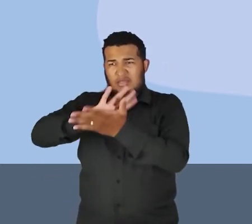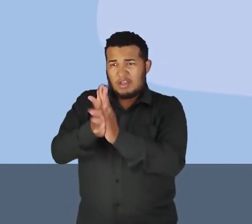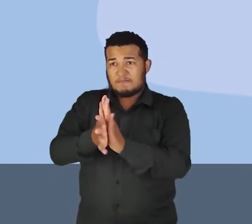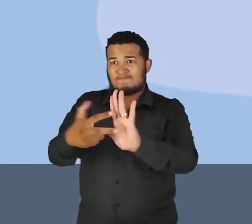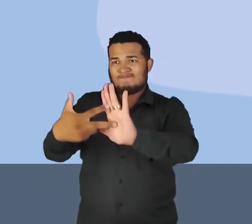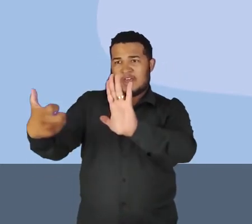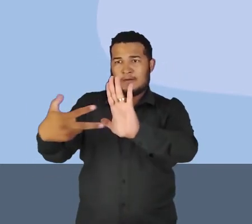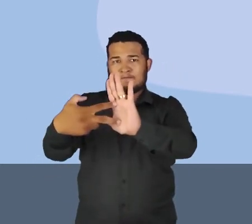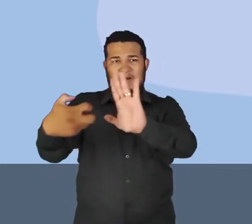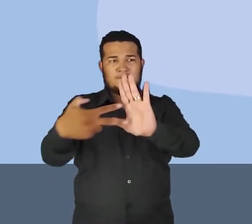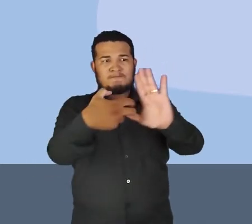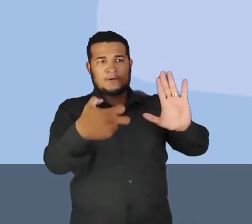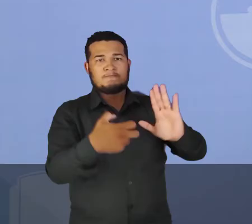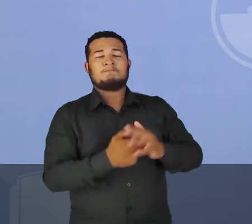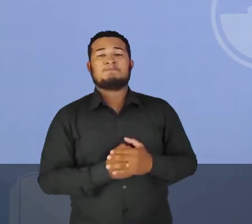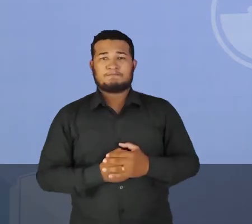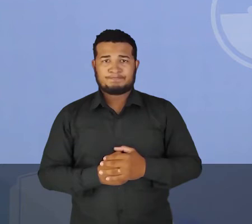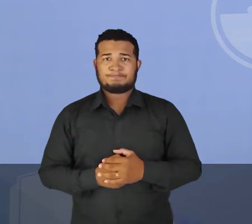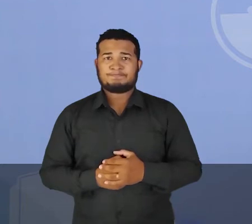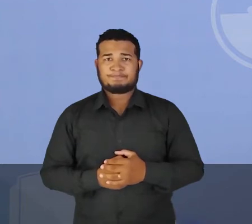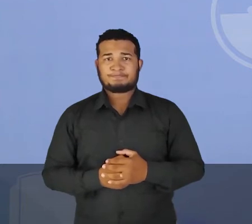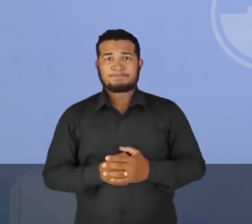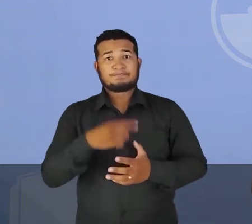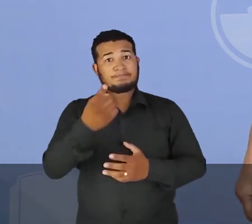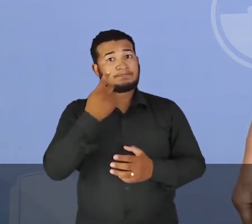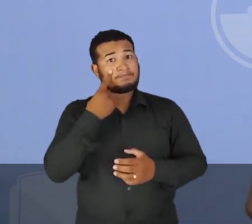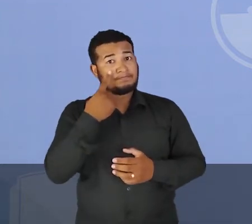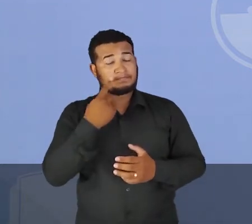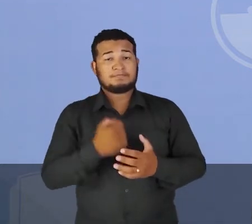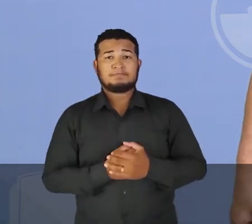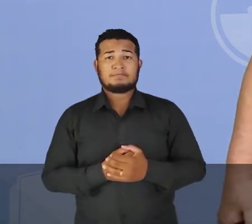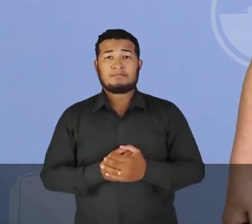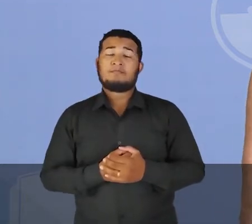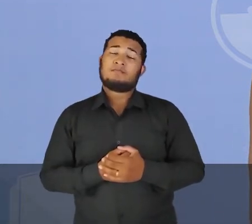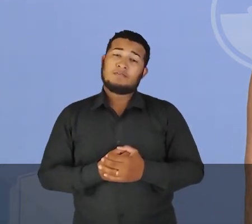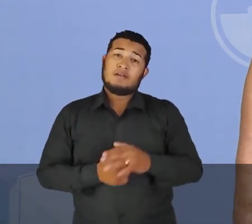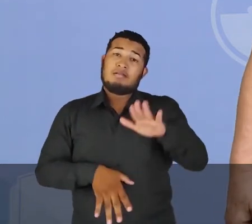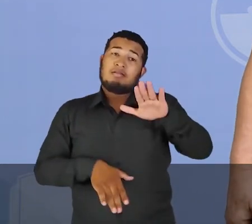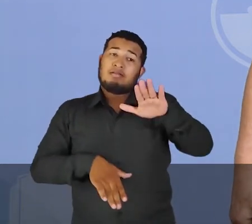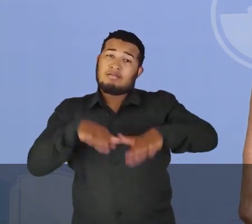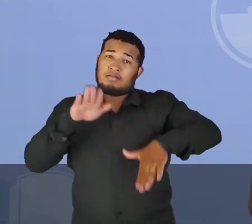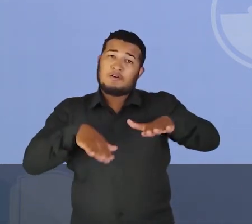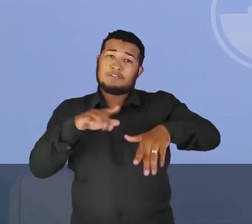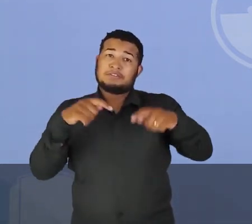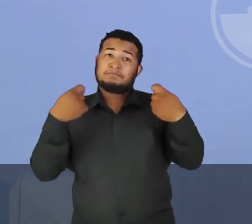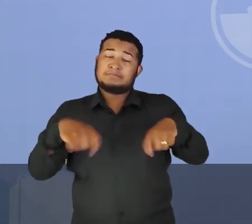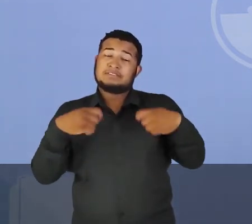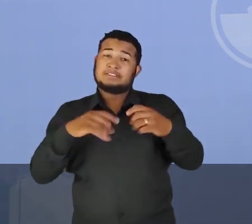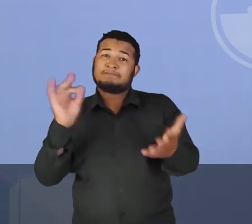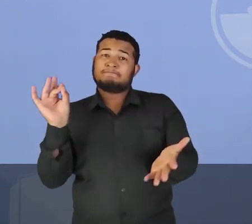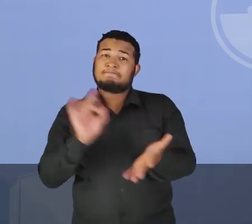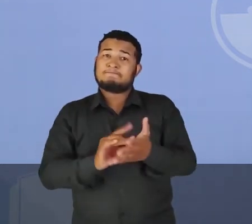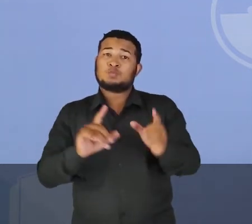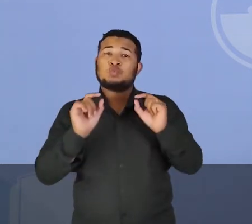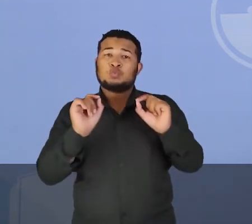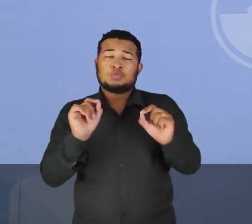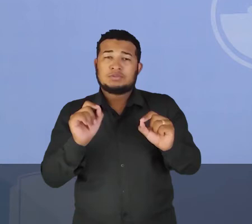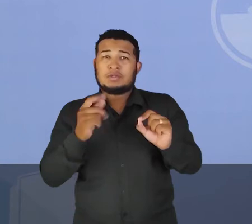racismo. Então, vem aqui. Talvez, gente, a gente precisasse